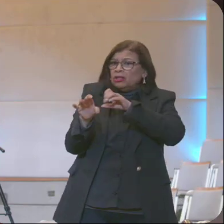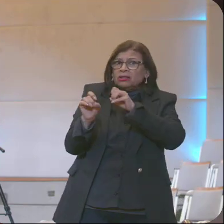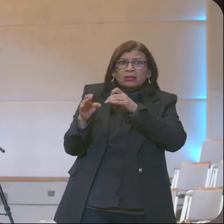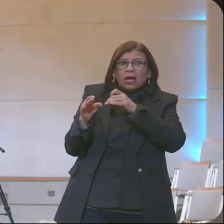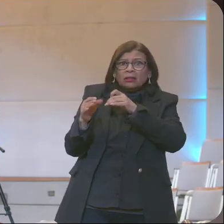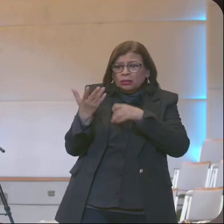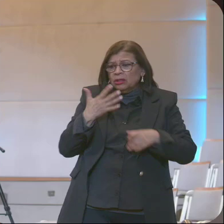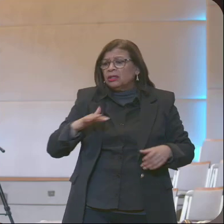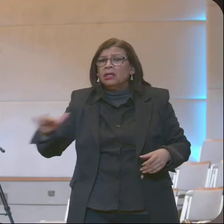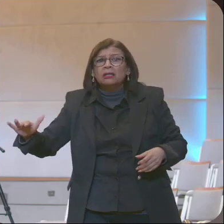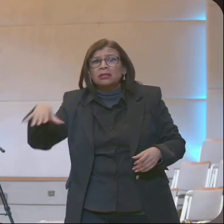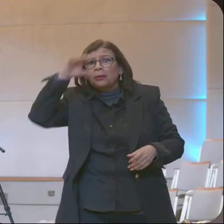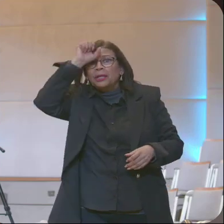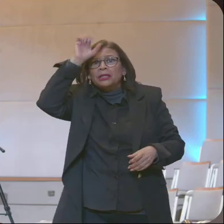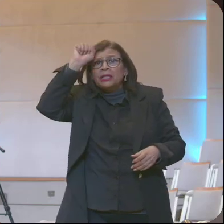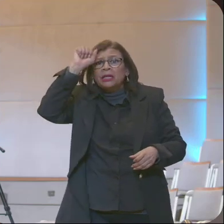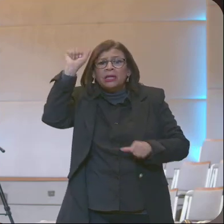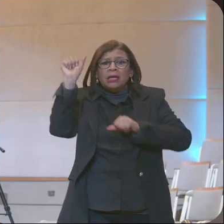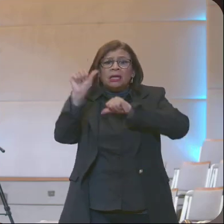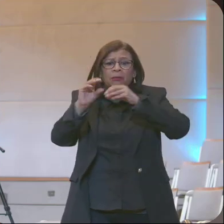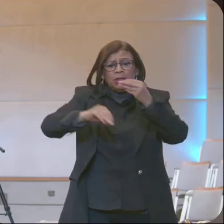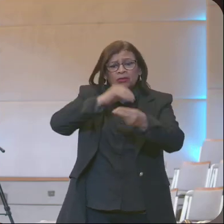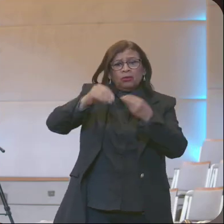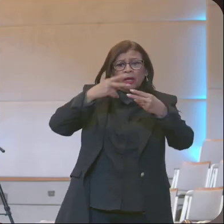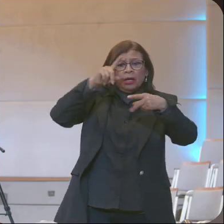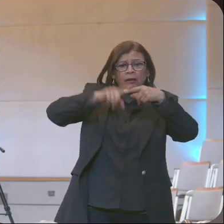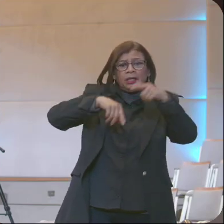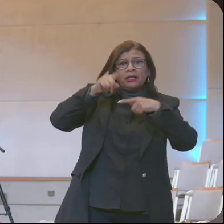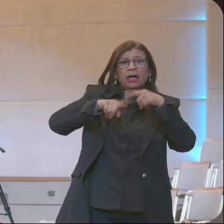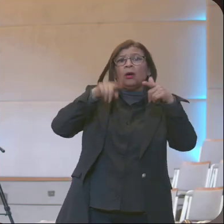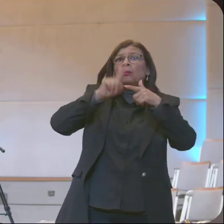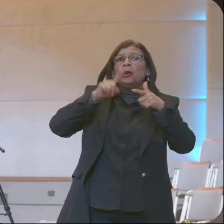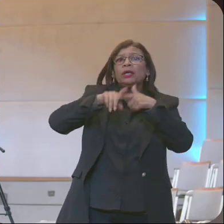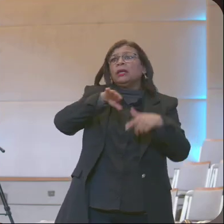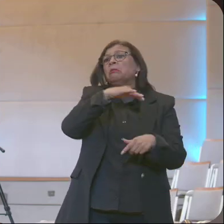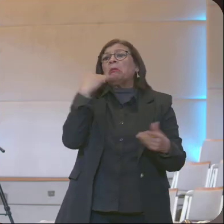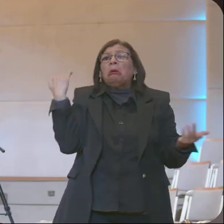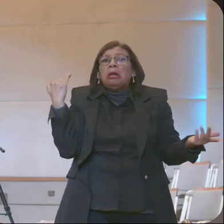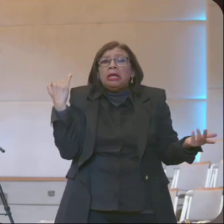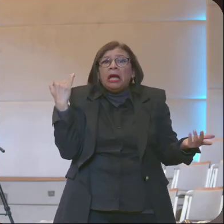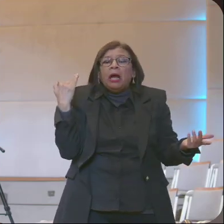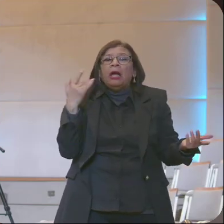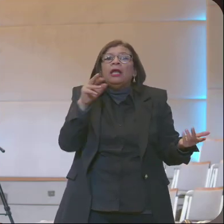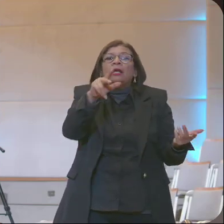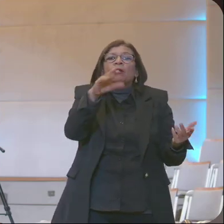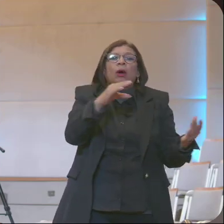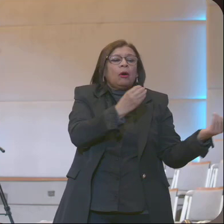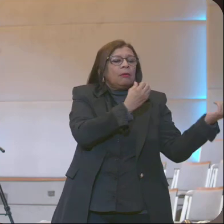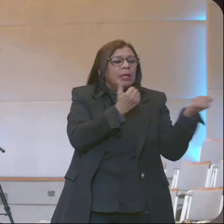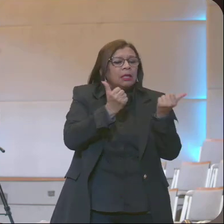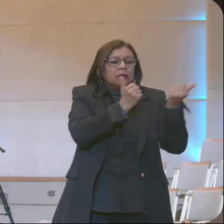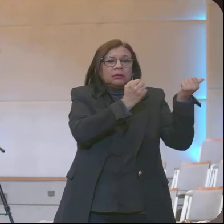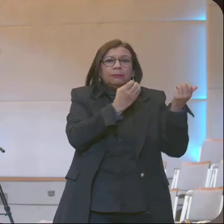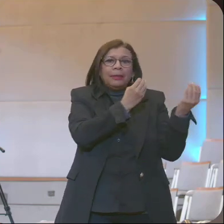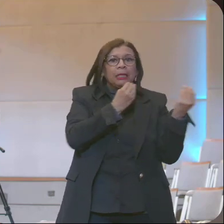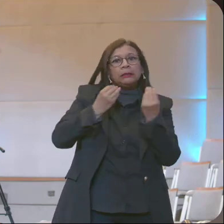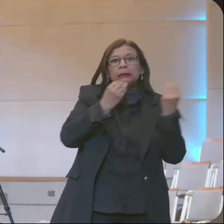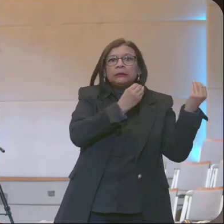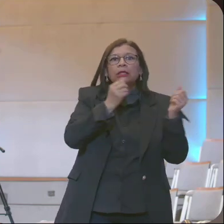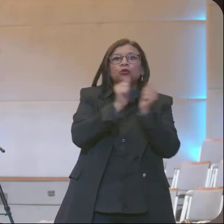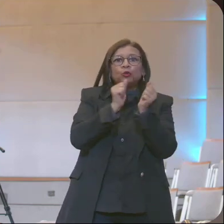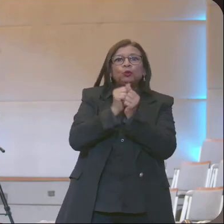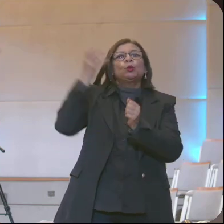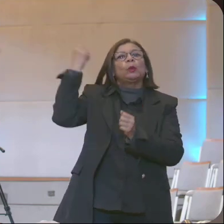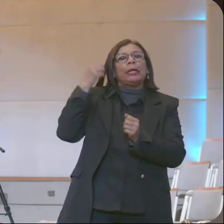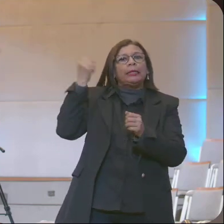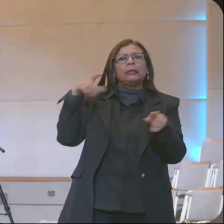aprendi assim, não chupar manga e tomar leite, porque morria. Como também melancia e leite, também morria.